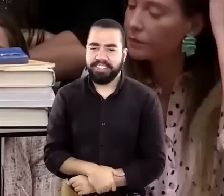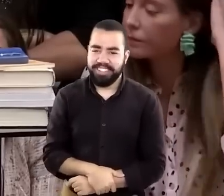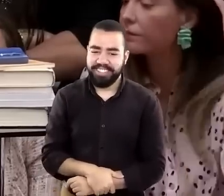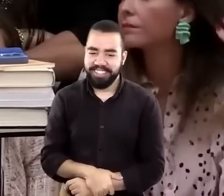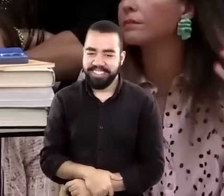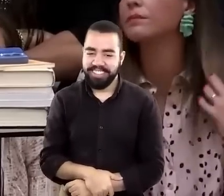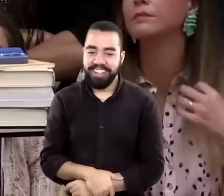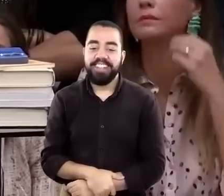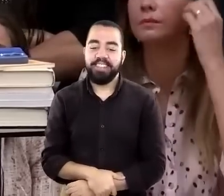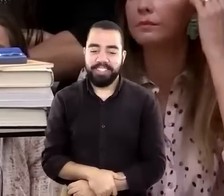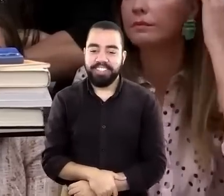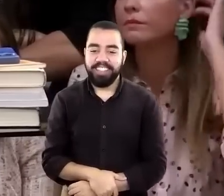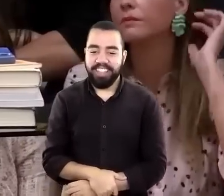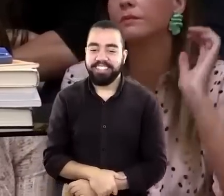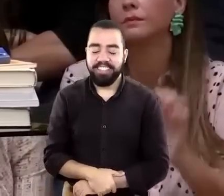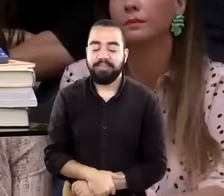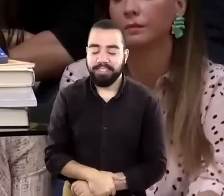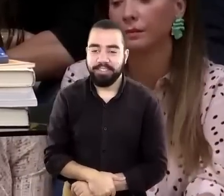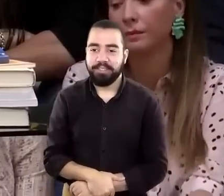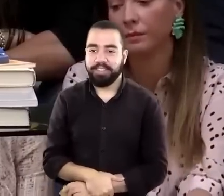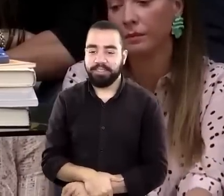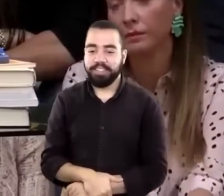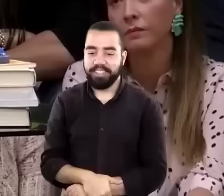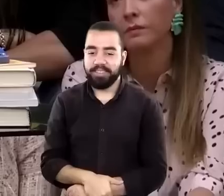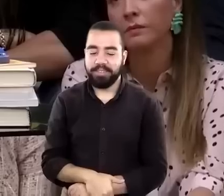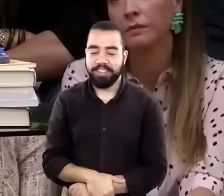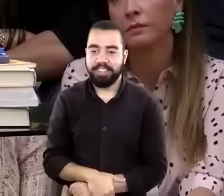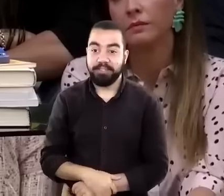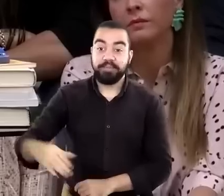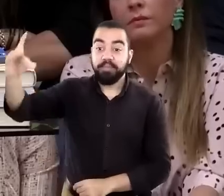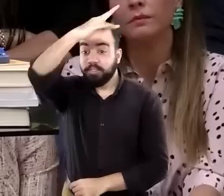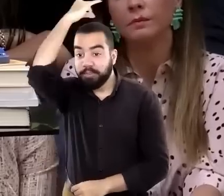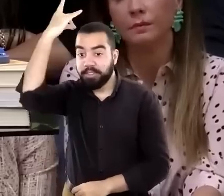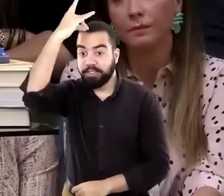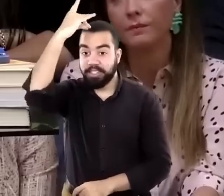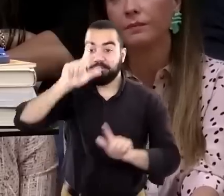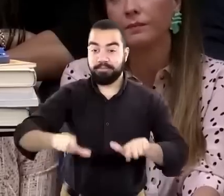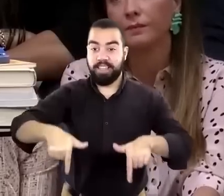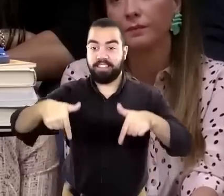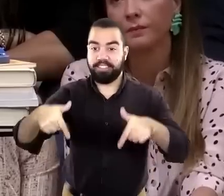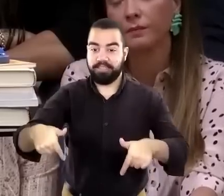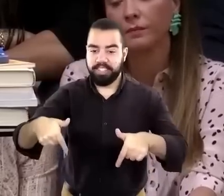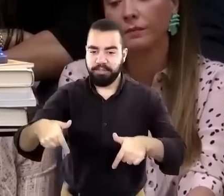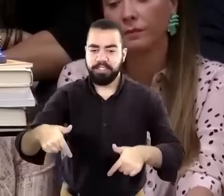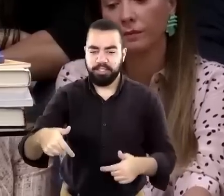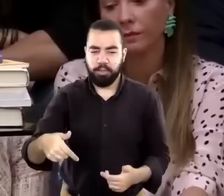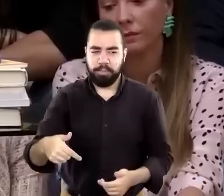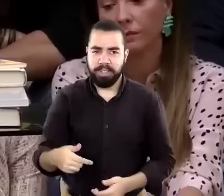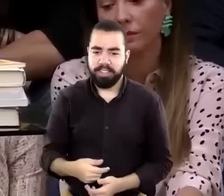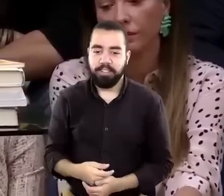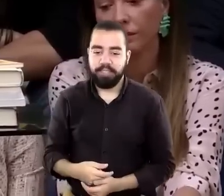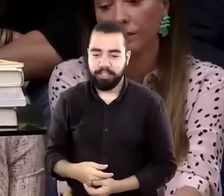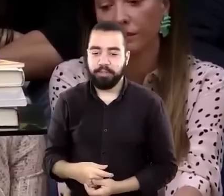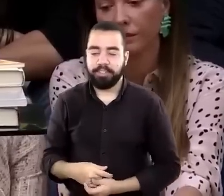portanto, não do pavio, mas do azeite. É o Espírito Santo quem faz a obra, é o Espírito Santo quem capacita a igreja,